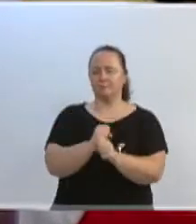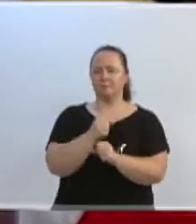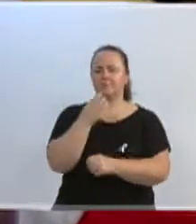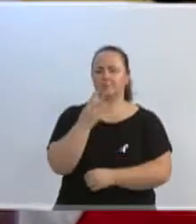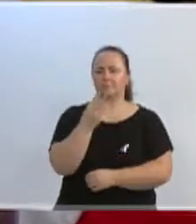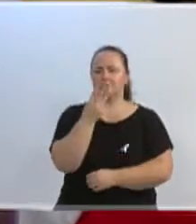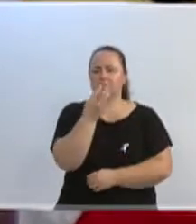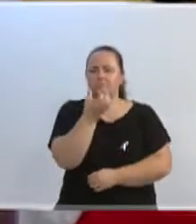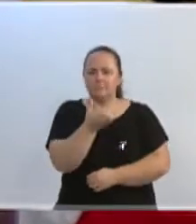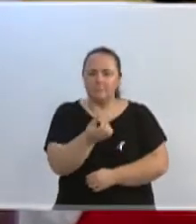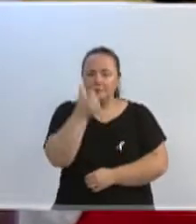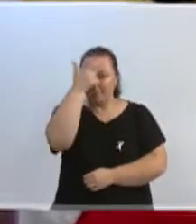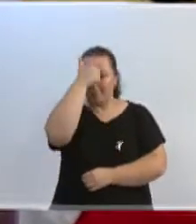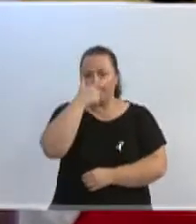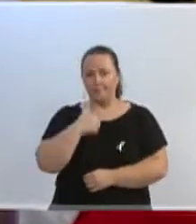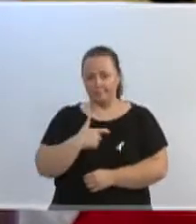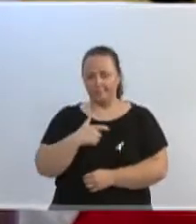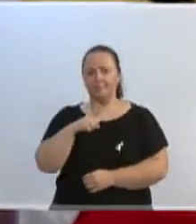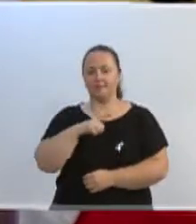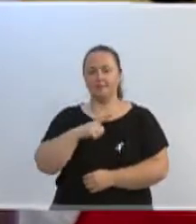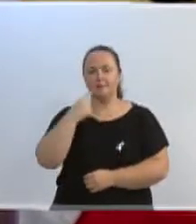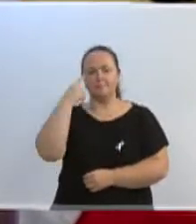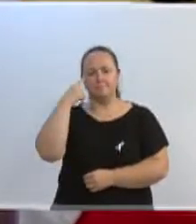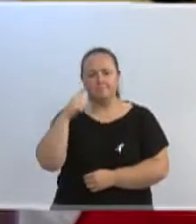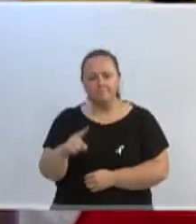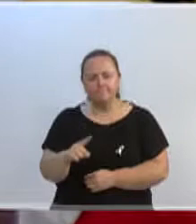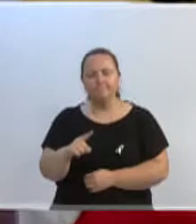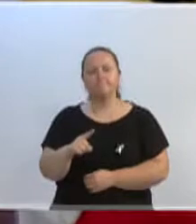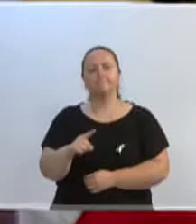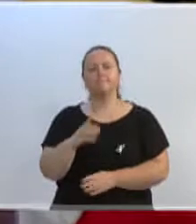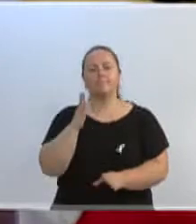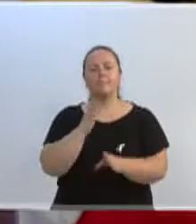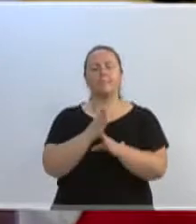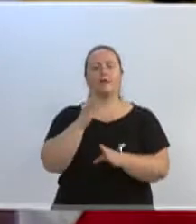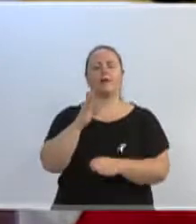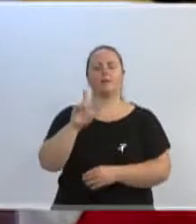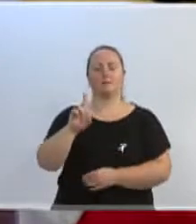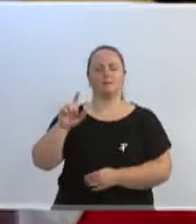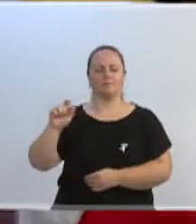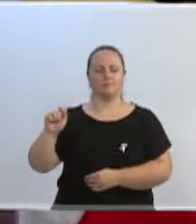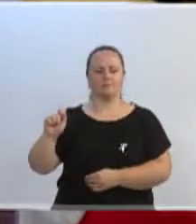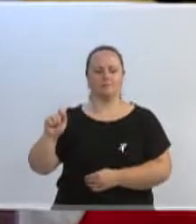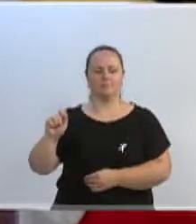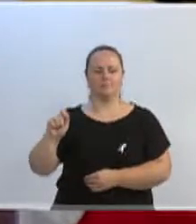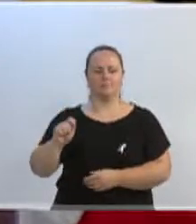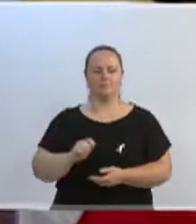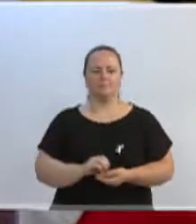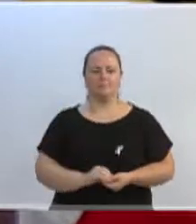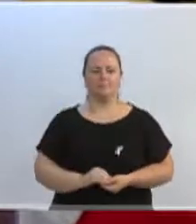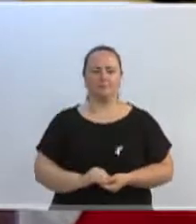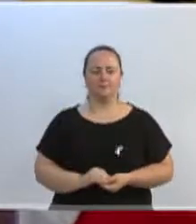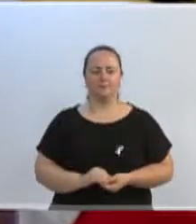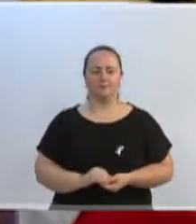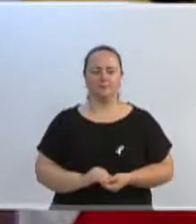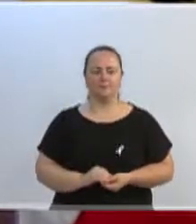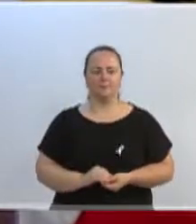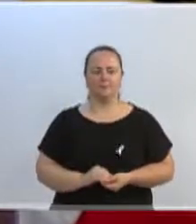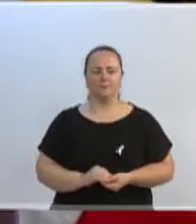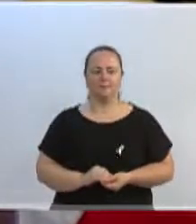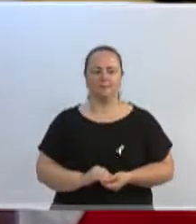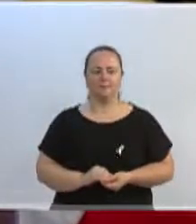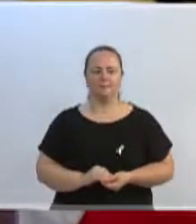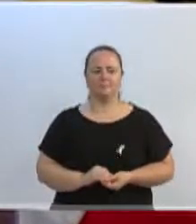436 pessoas com diagnóstico de deficiência auditiva. Isso é um número recente, e isso